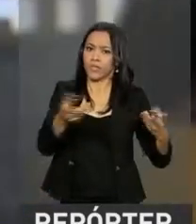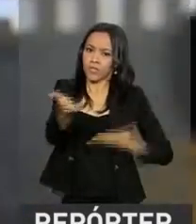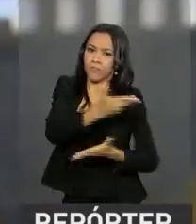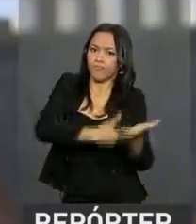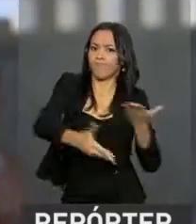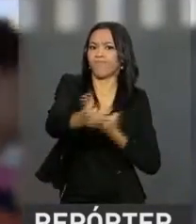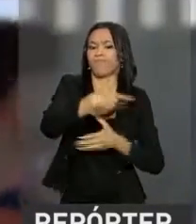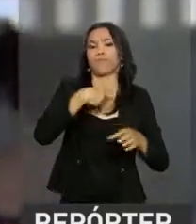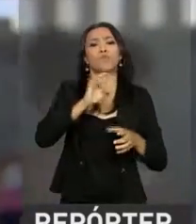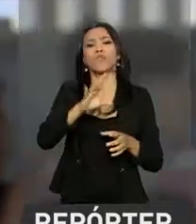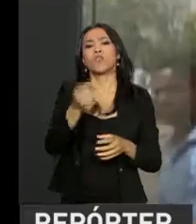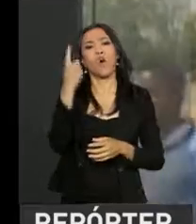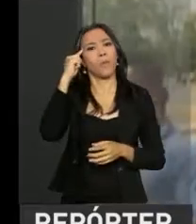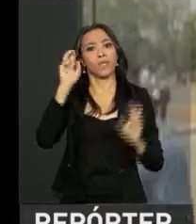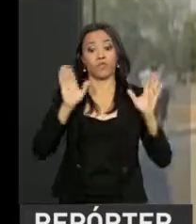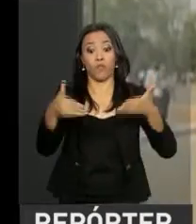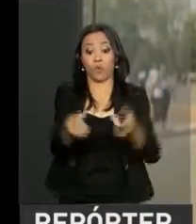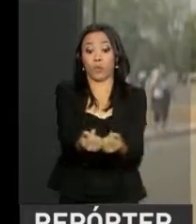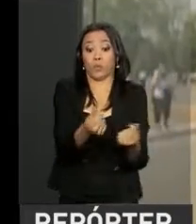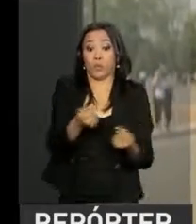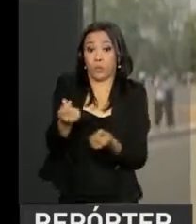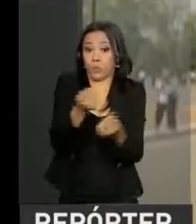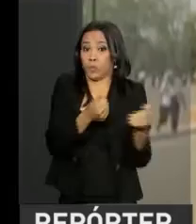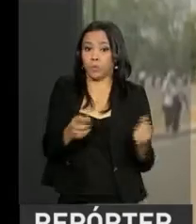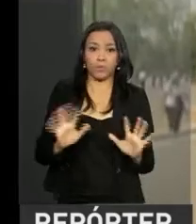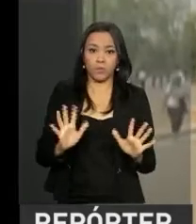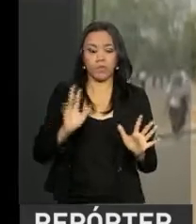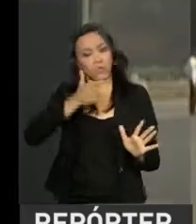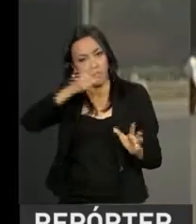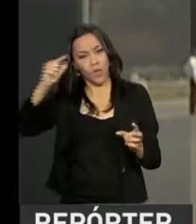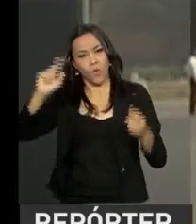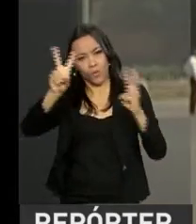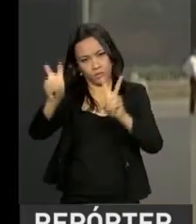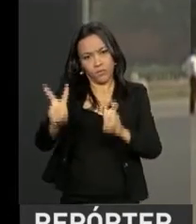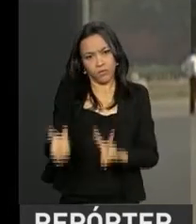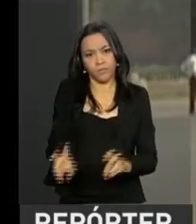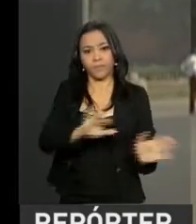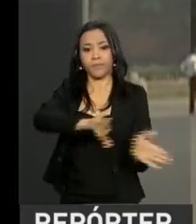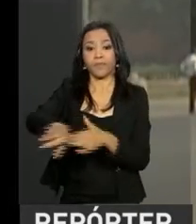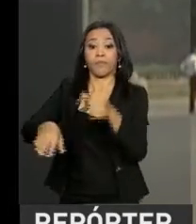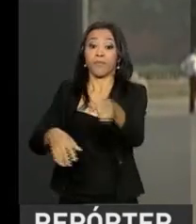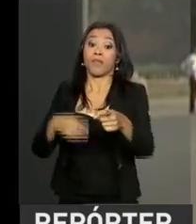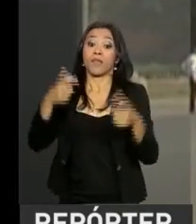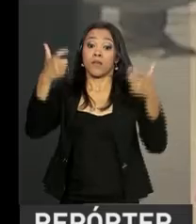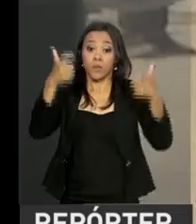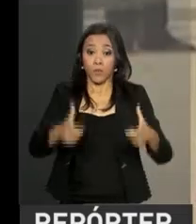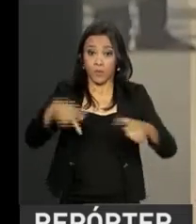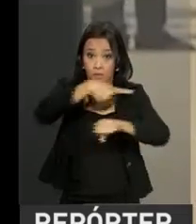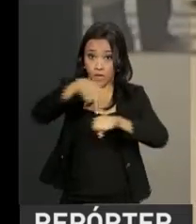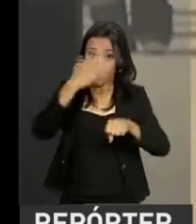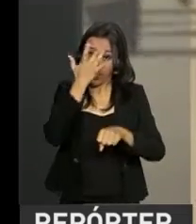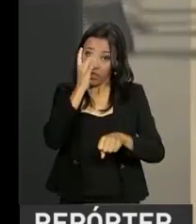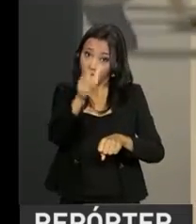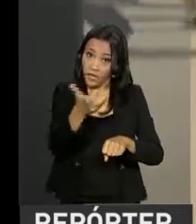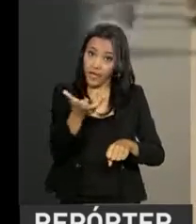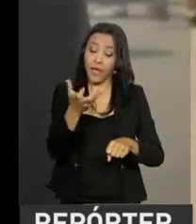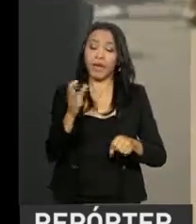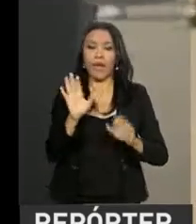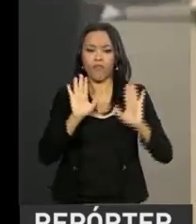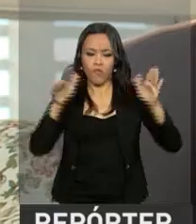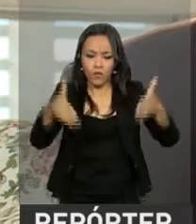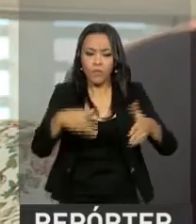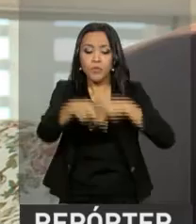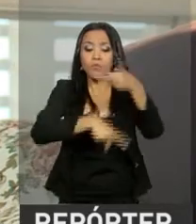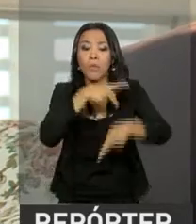é só agenda financeira. Presidindo o grupo em 2016, a Índia pretende fazer uma cúpula voltada para os povos do